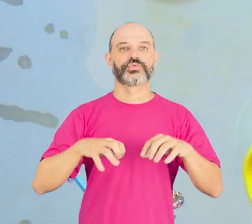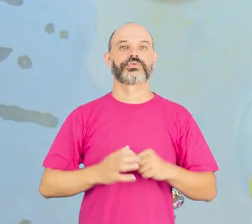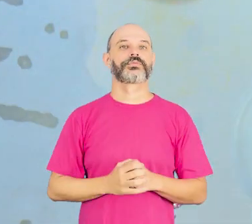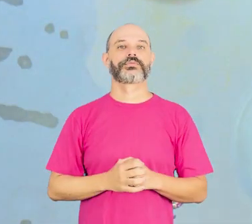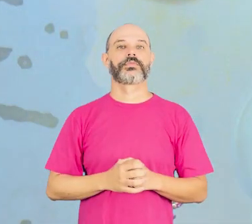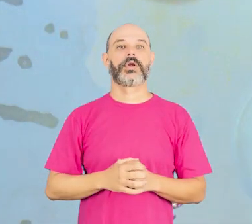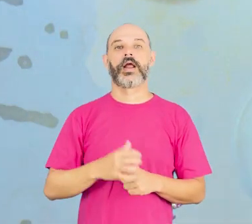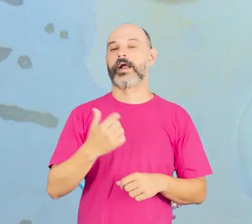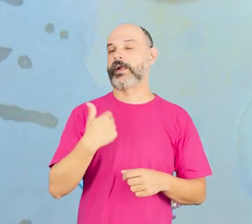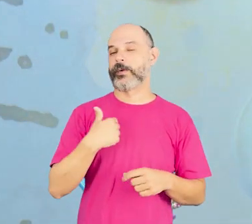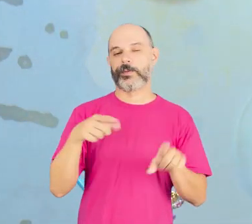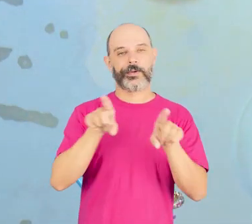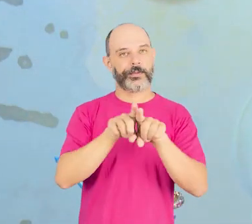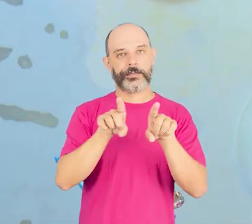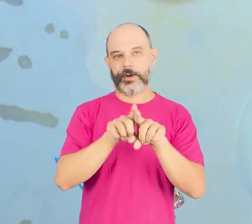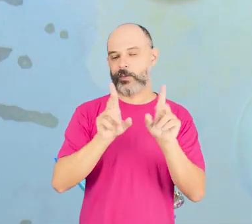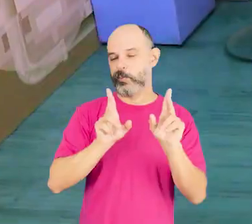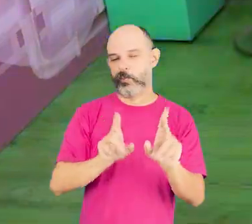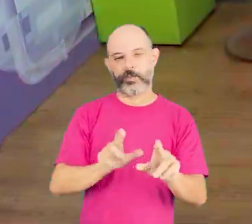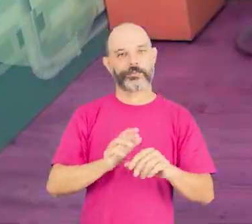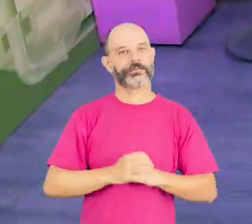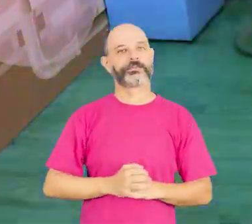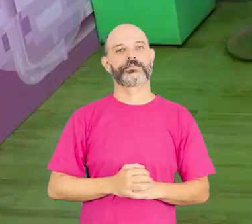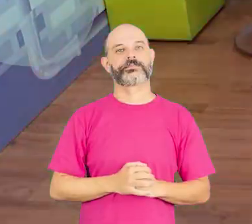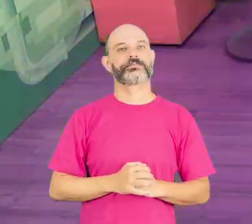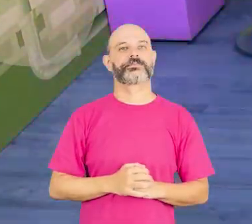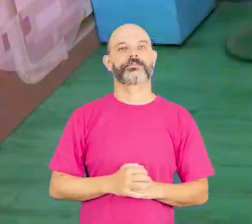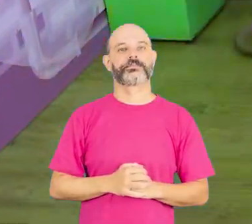chuva, assim como eu.